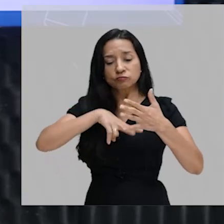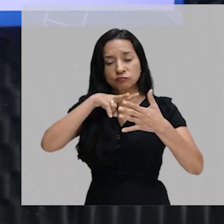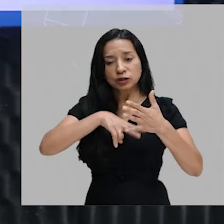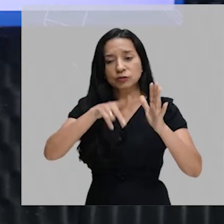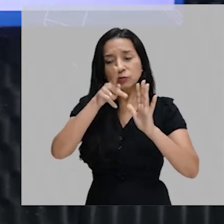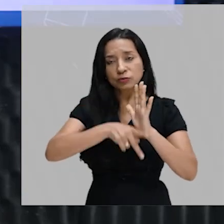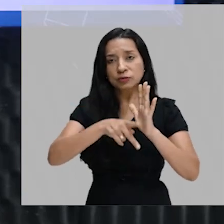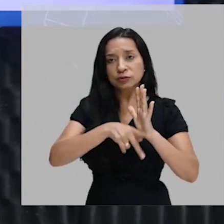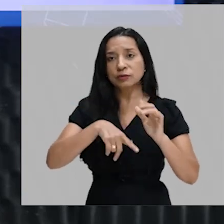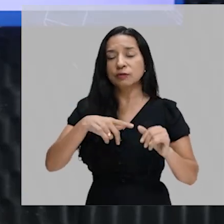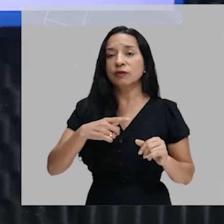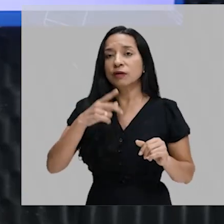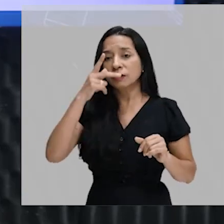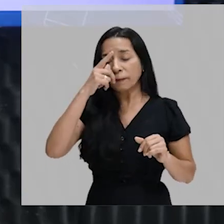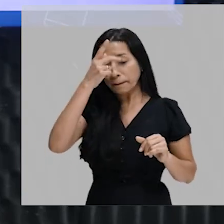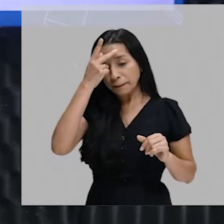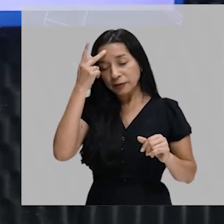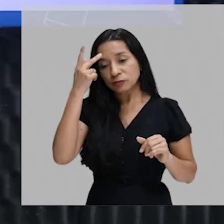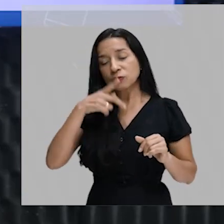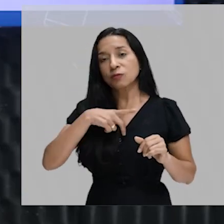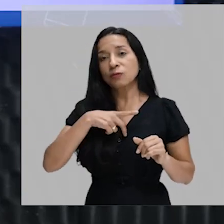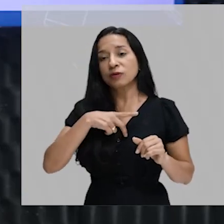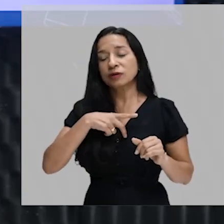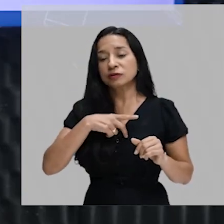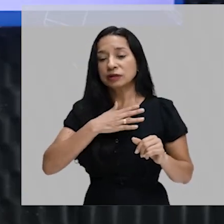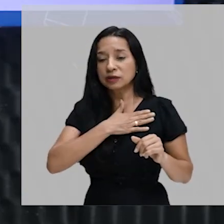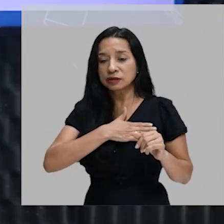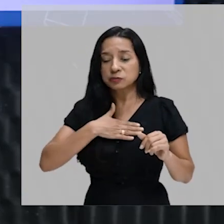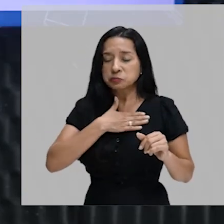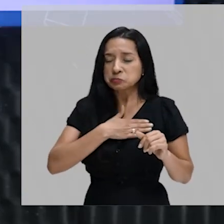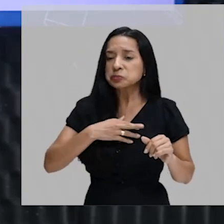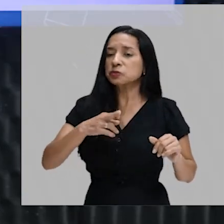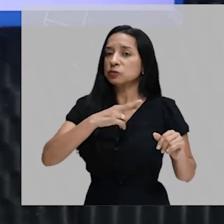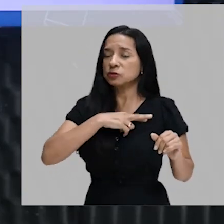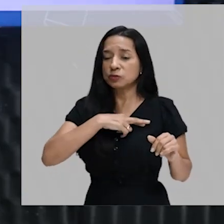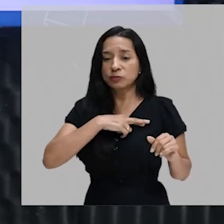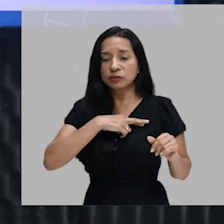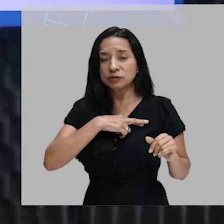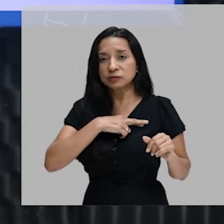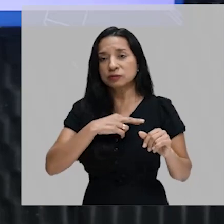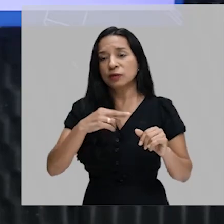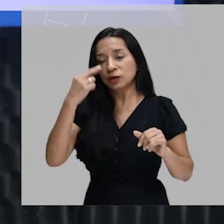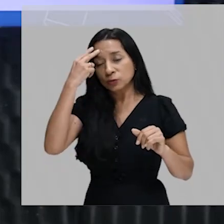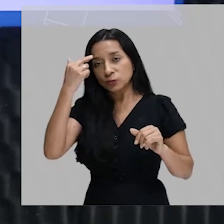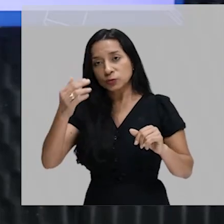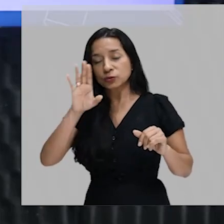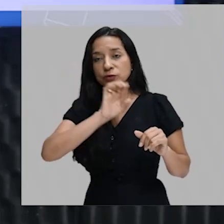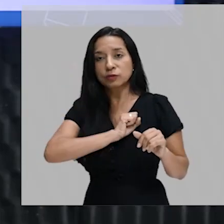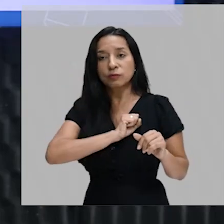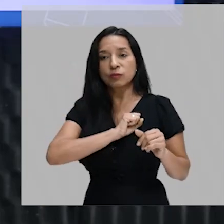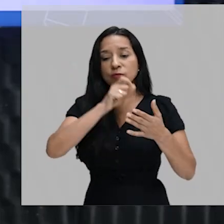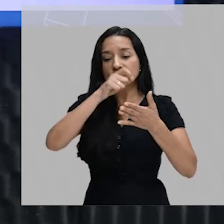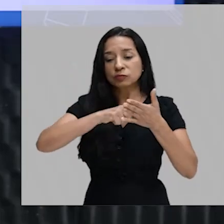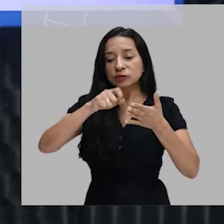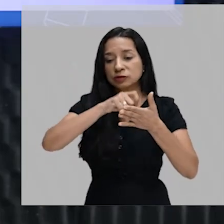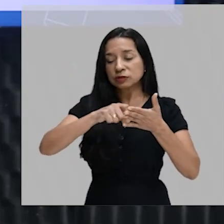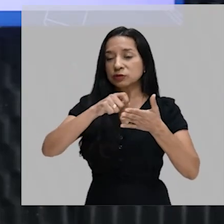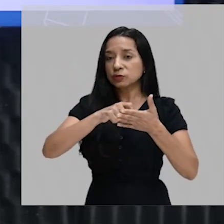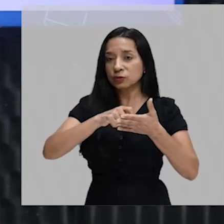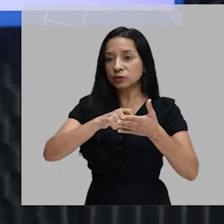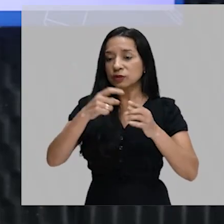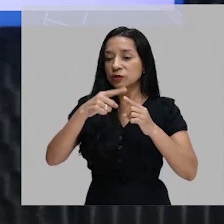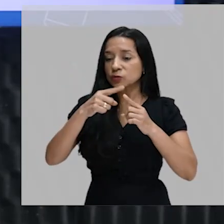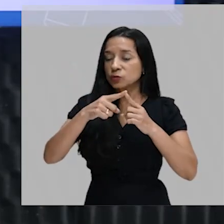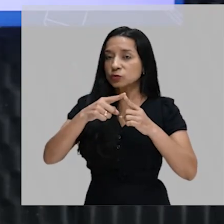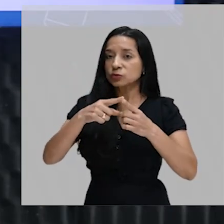de romances, histórias de amor. Aí, os leitores, né, os escritores desse tipo de obra